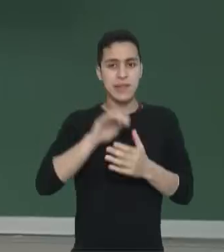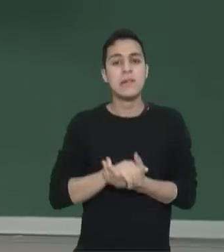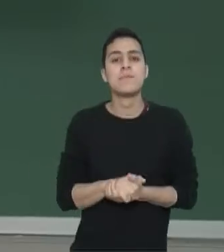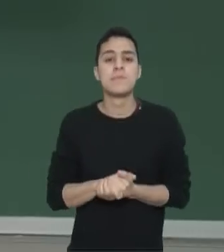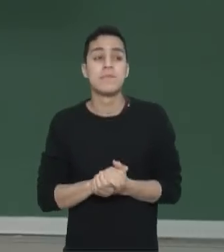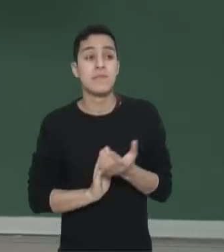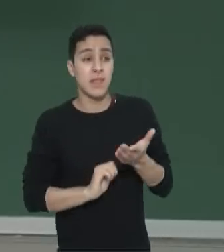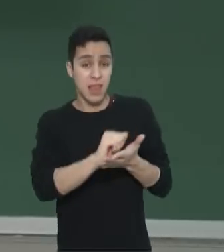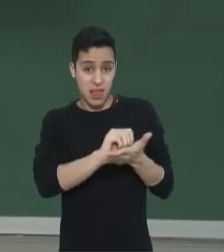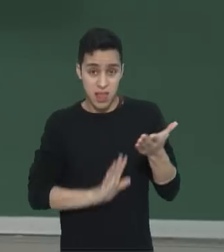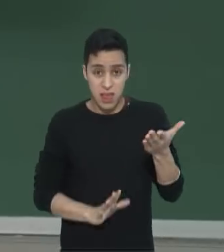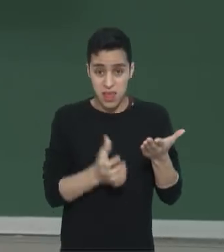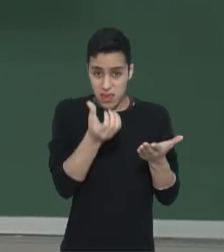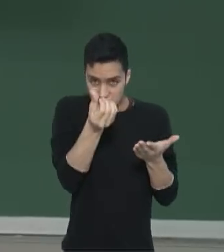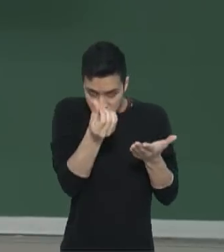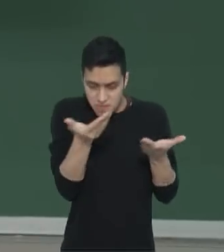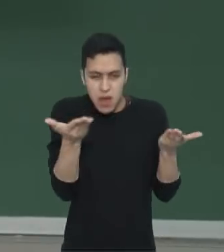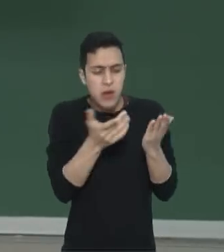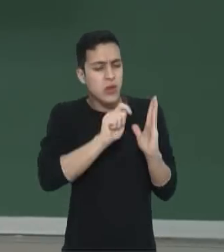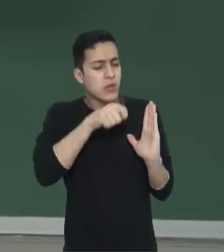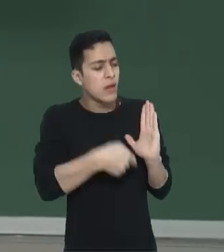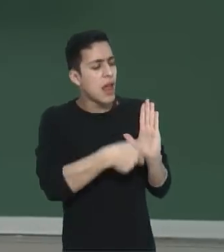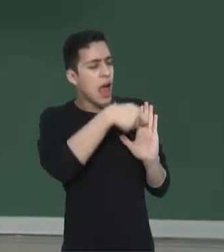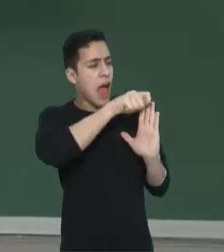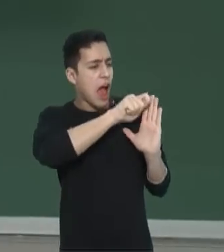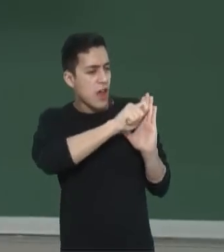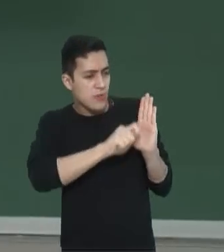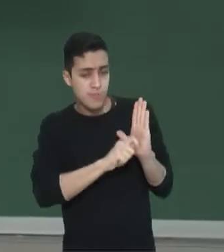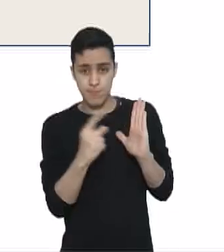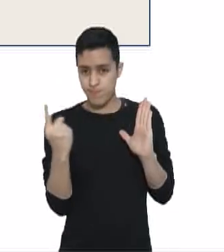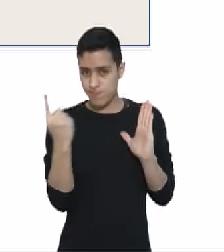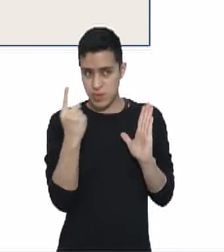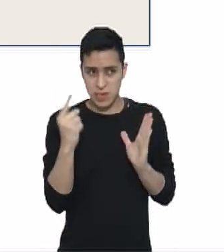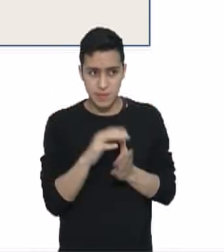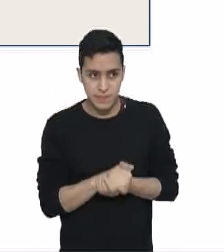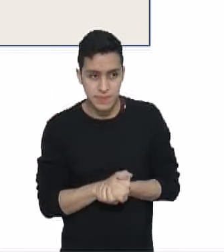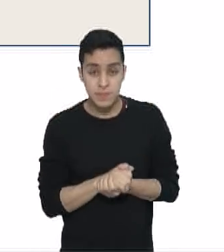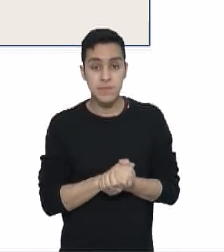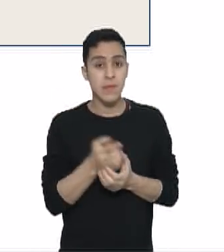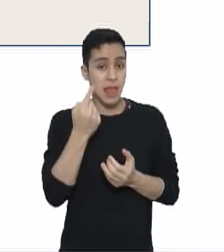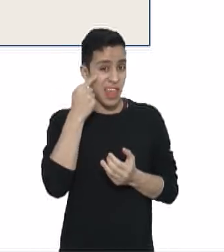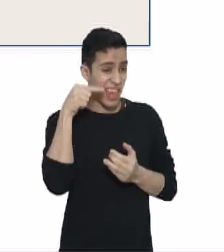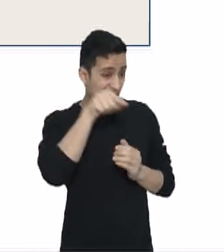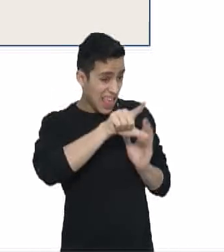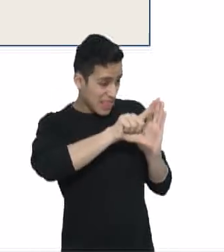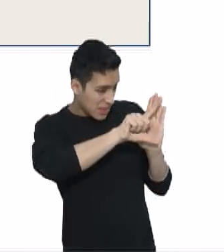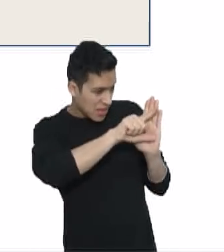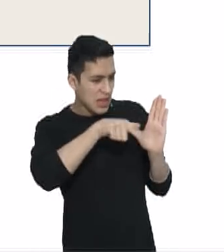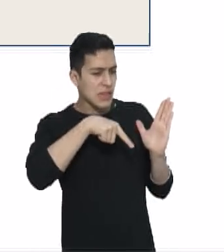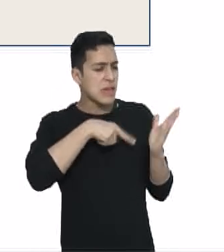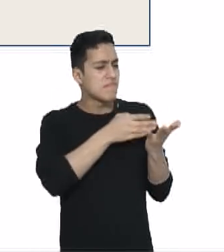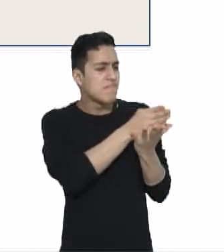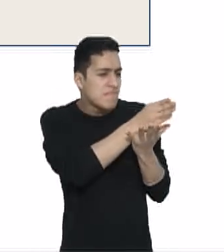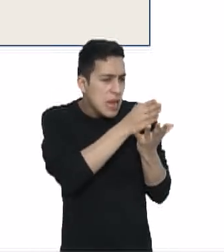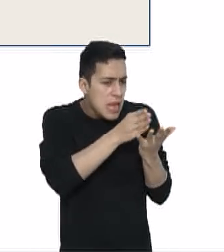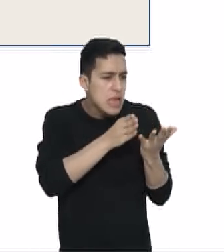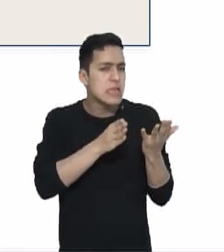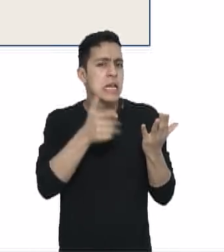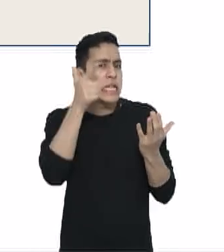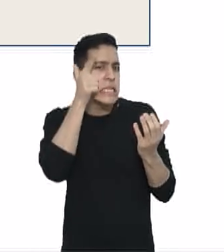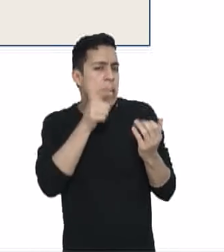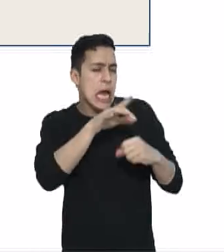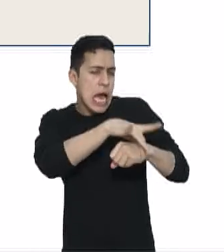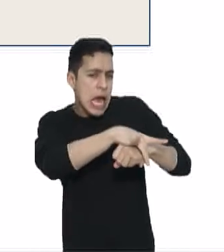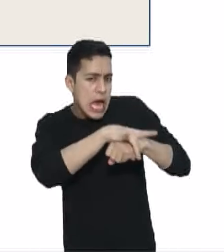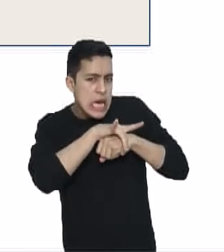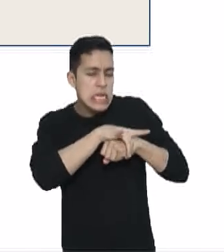Exercício de número 6, agora sobre o artigo 1º. Esta lei estabelece princípios, garantias,